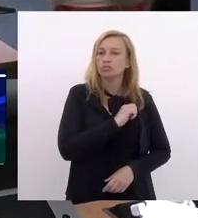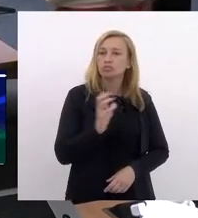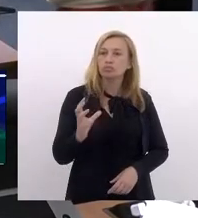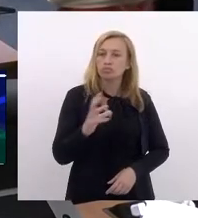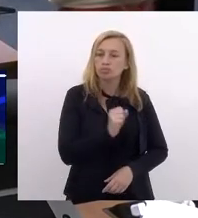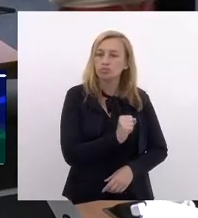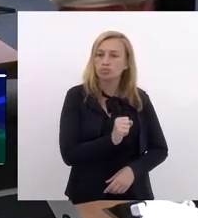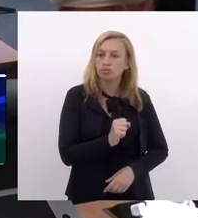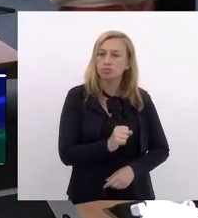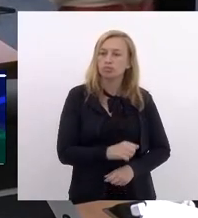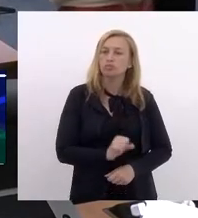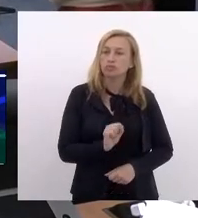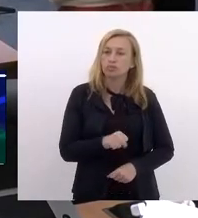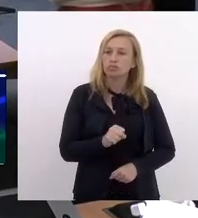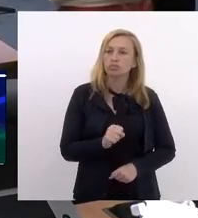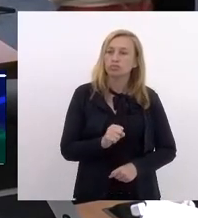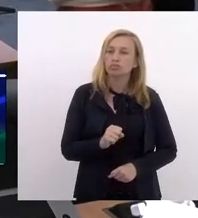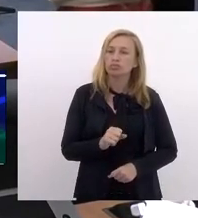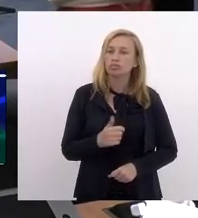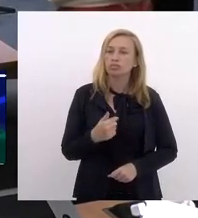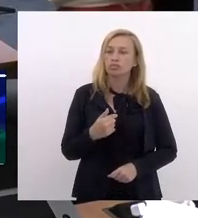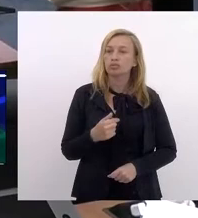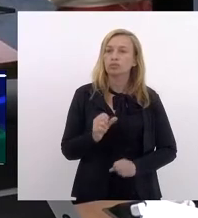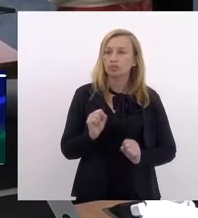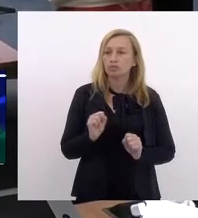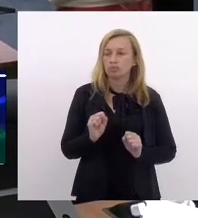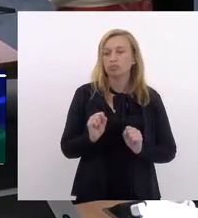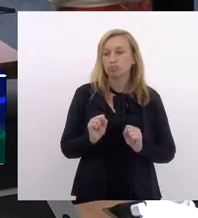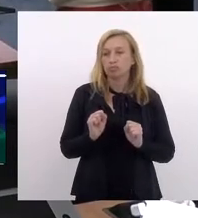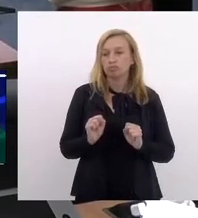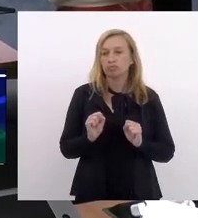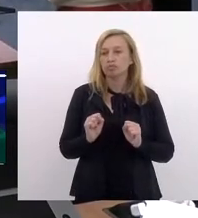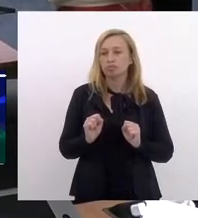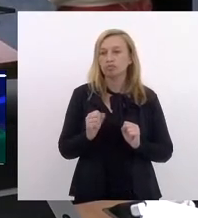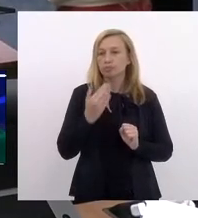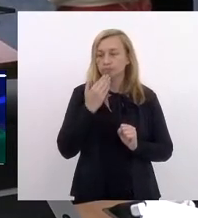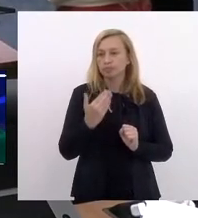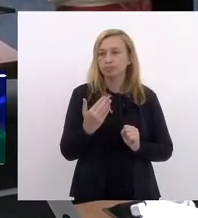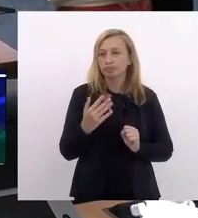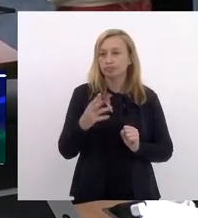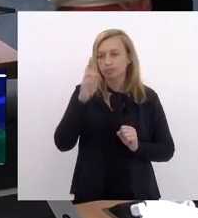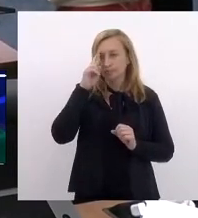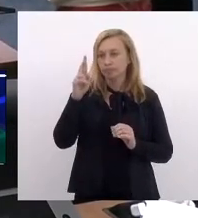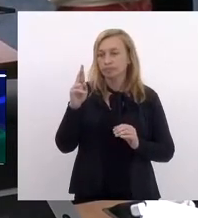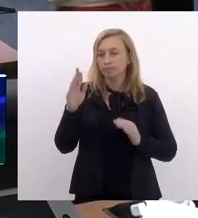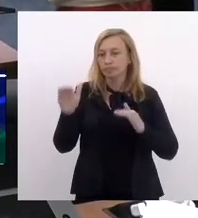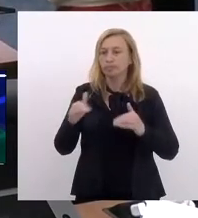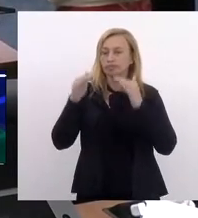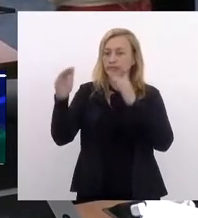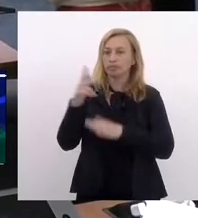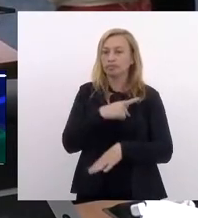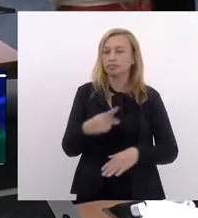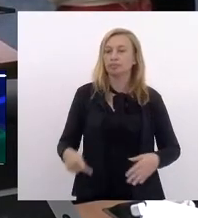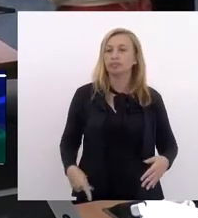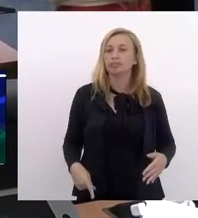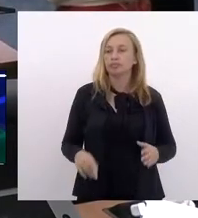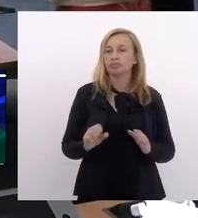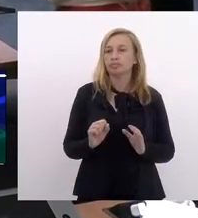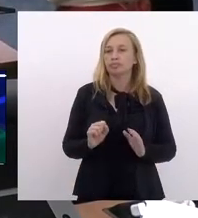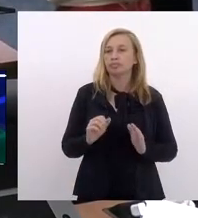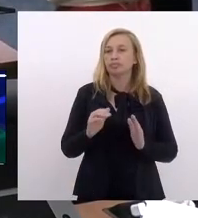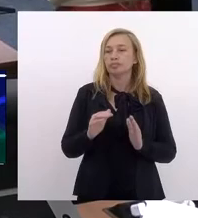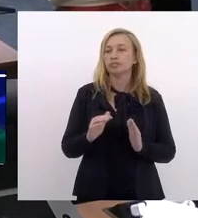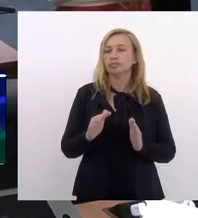de urgência. Se é regime de urgência, posso pedir a Vossa Excelência, optar